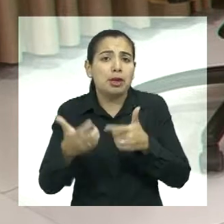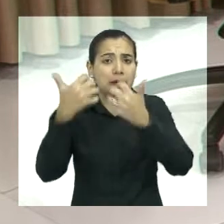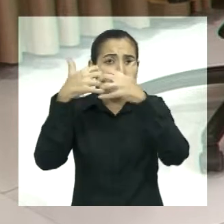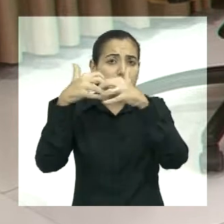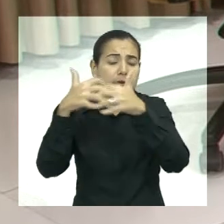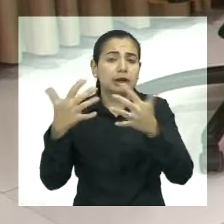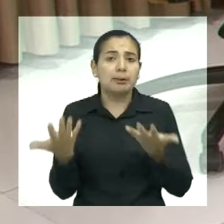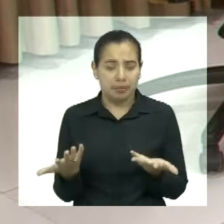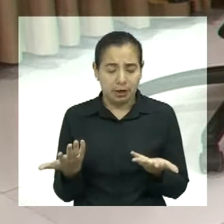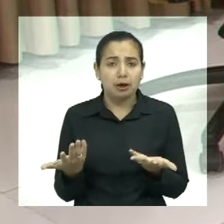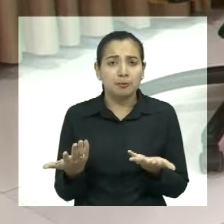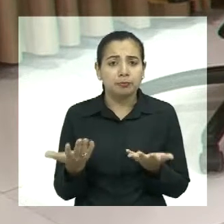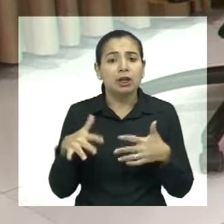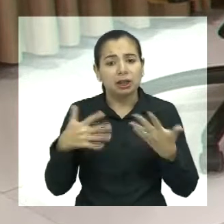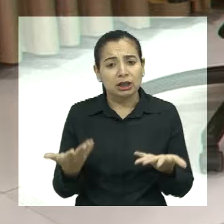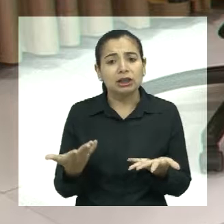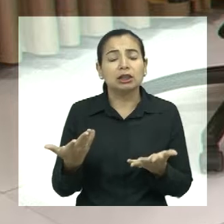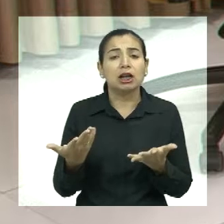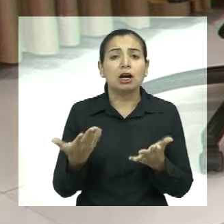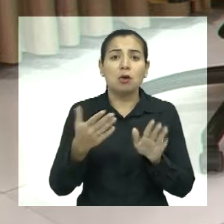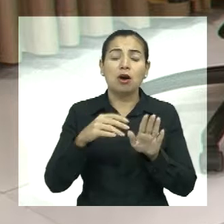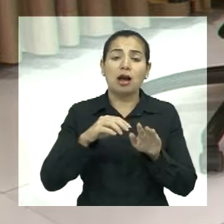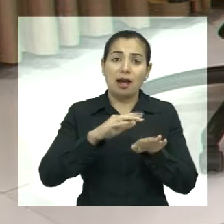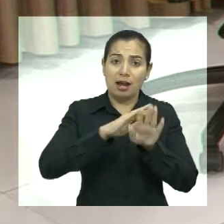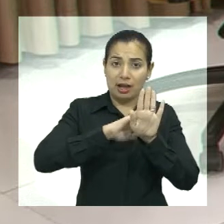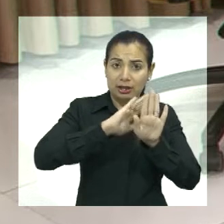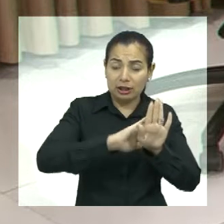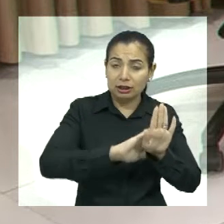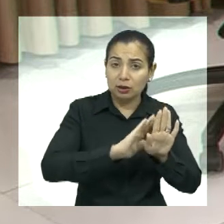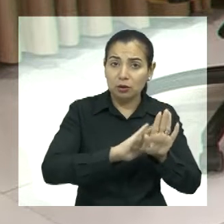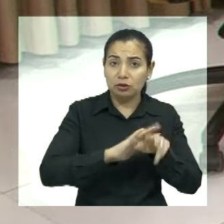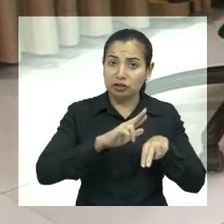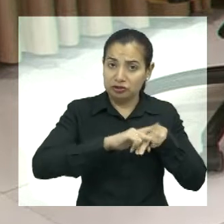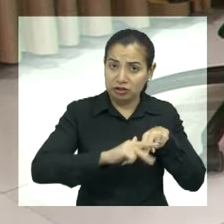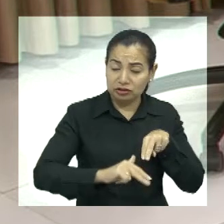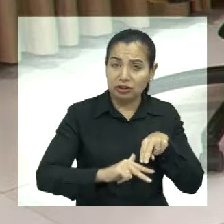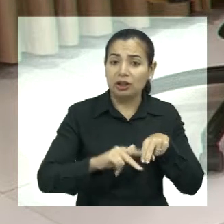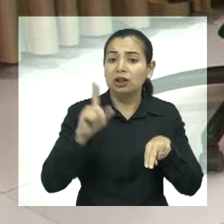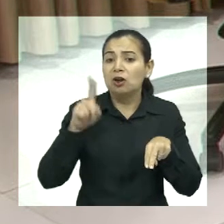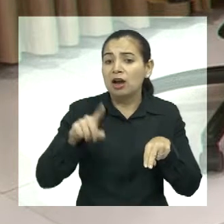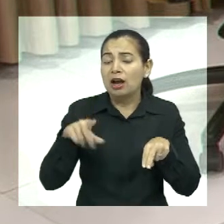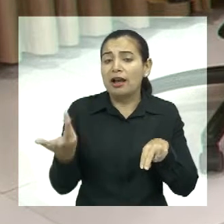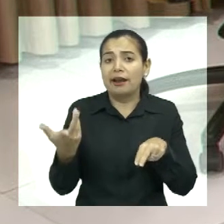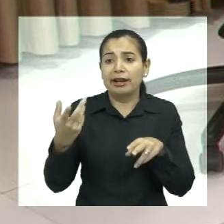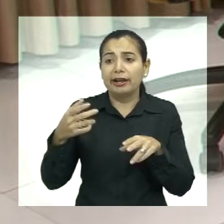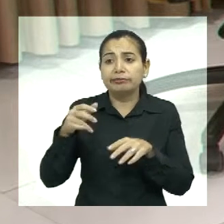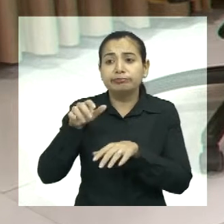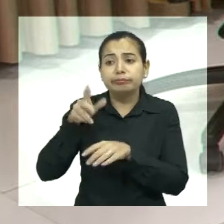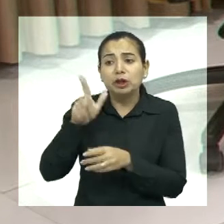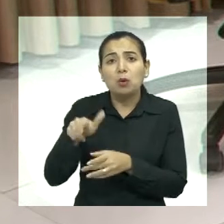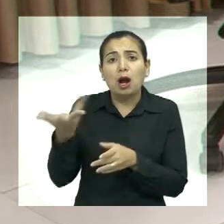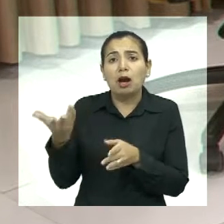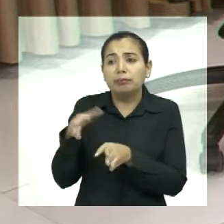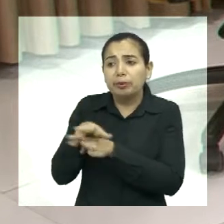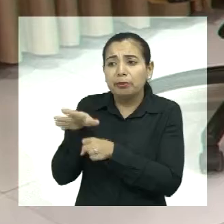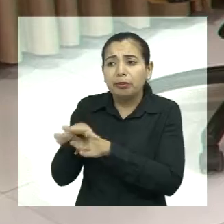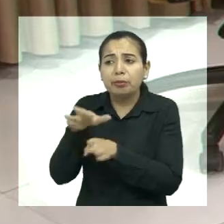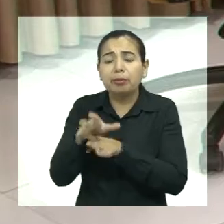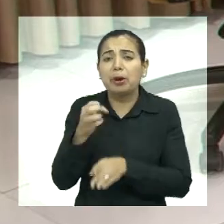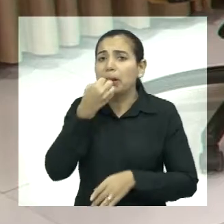Então, realmente, essa ideologia de gênero, ela nada mais é do que esse movimento de erotização precoce e uma forma de